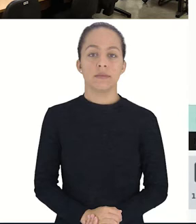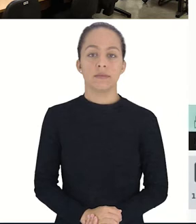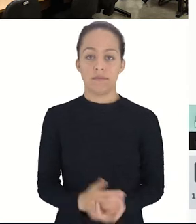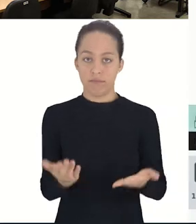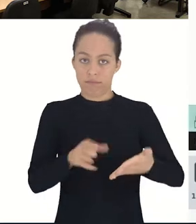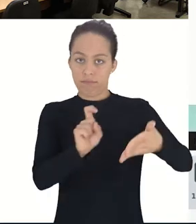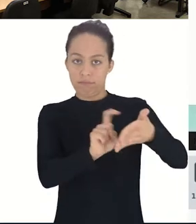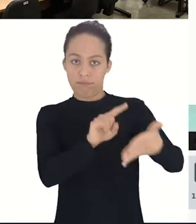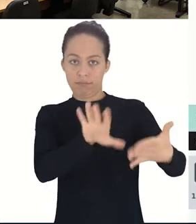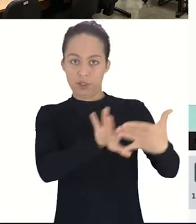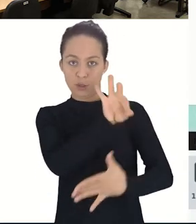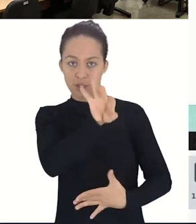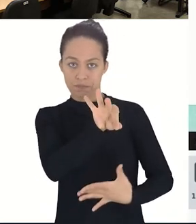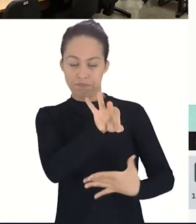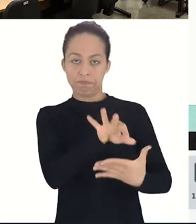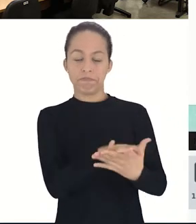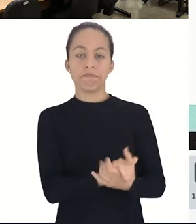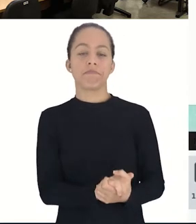Vamos sortear.